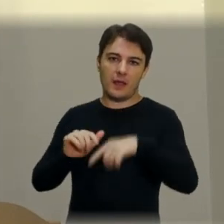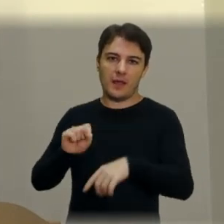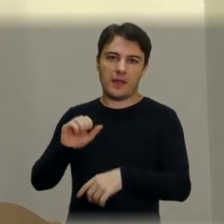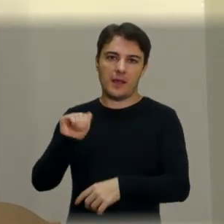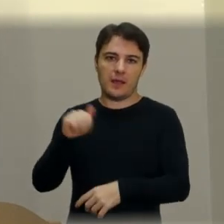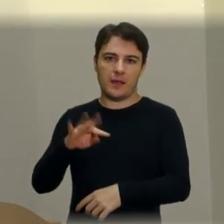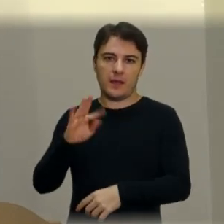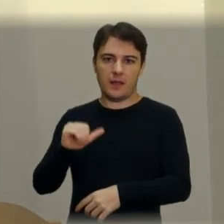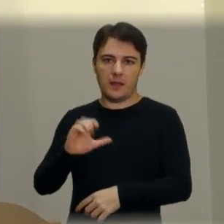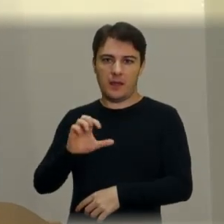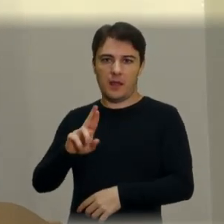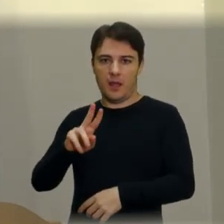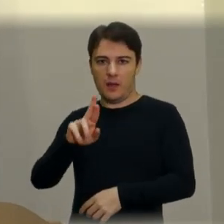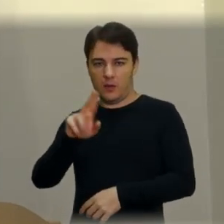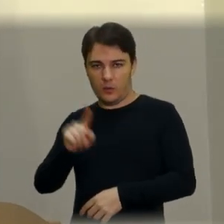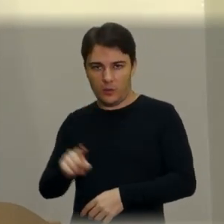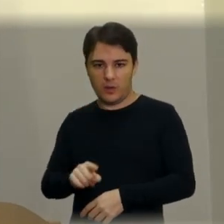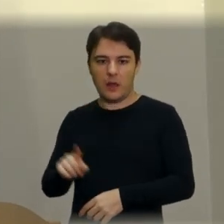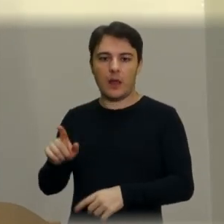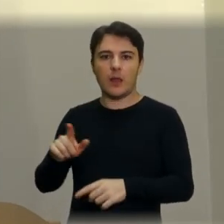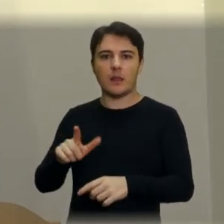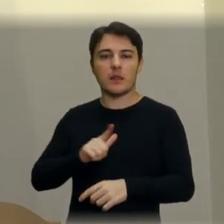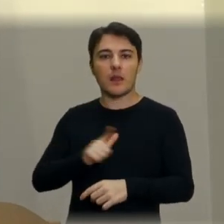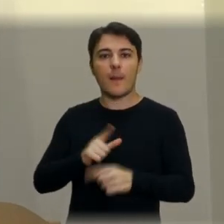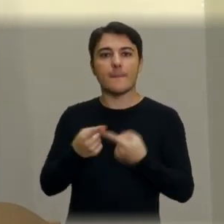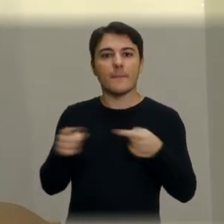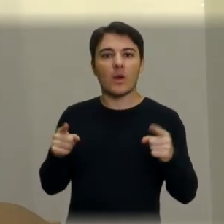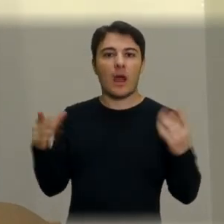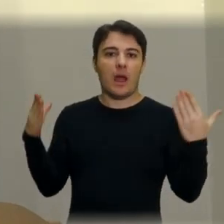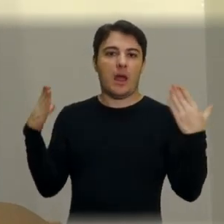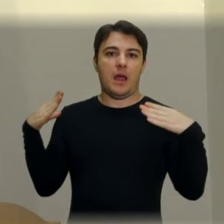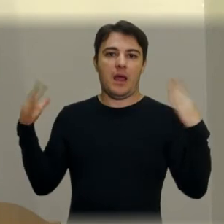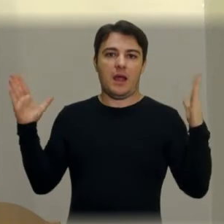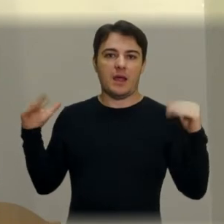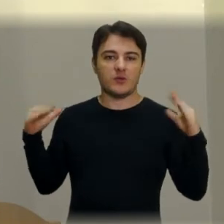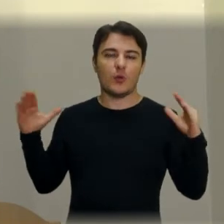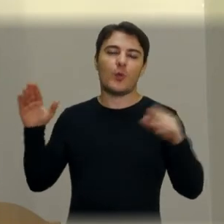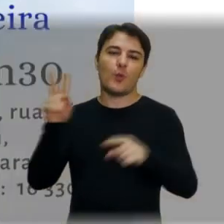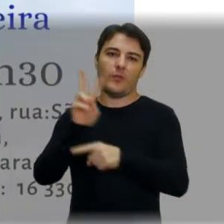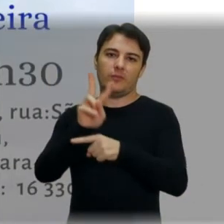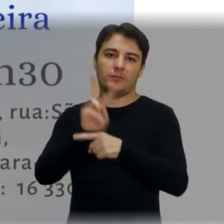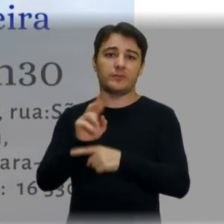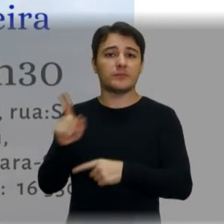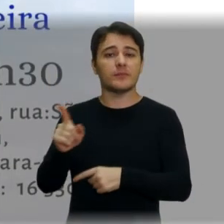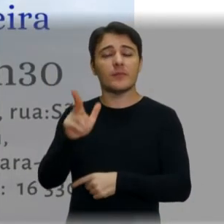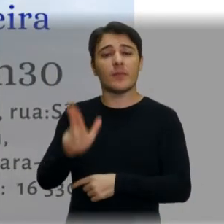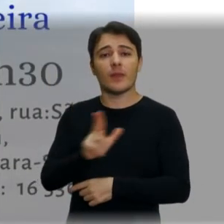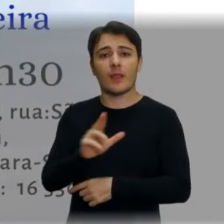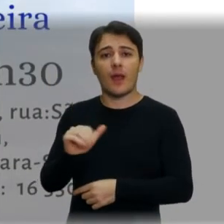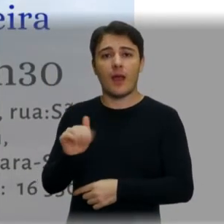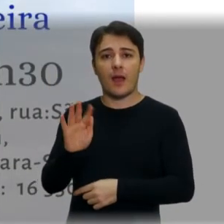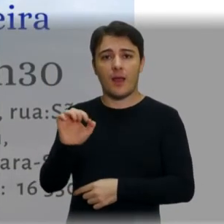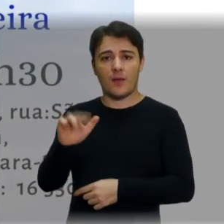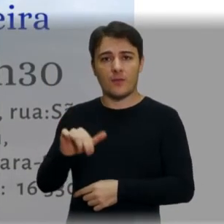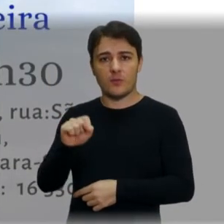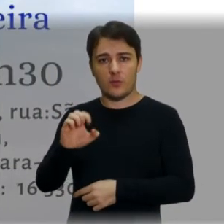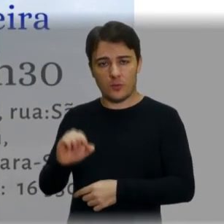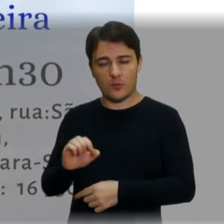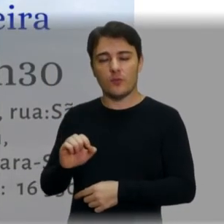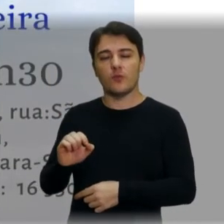canal da Graça nova da banda anjo guardião é a canção então fazer funciona dos grandes incentivadores do nosso Ministério